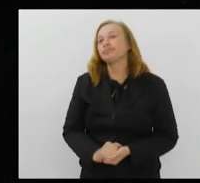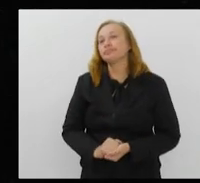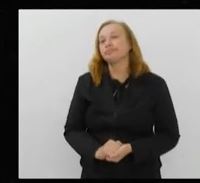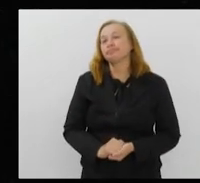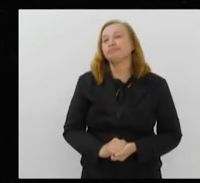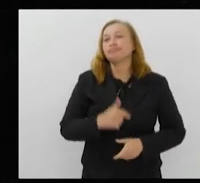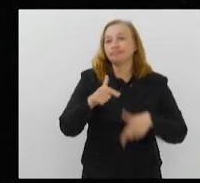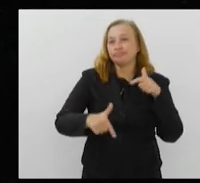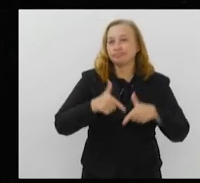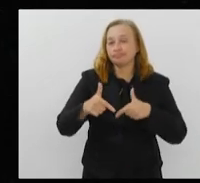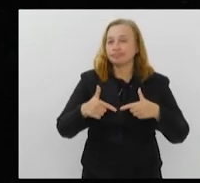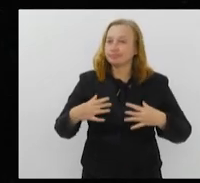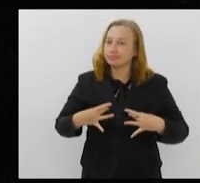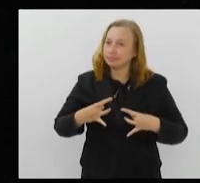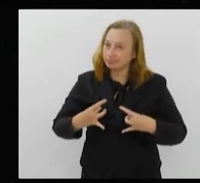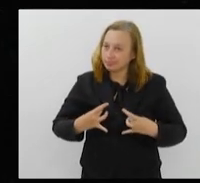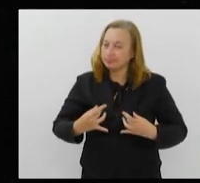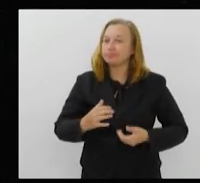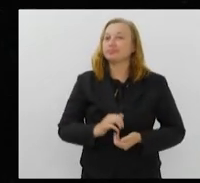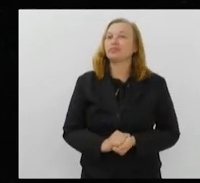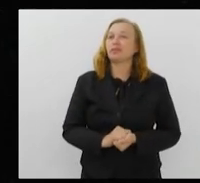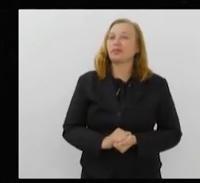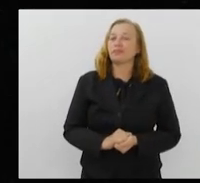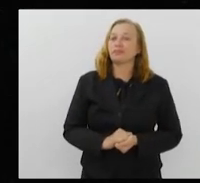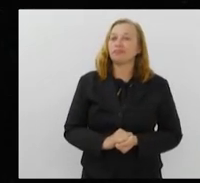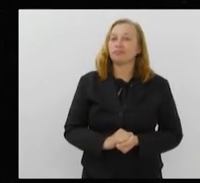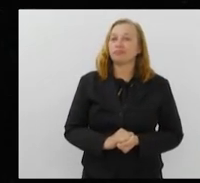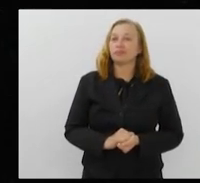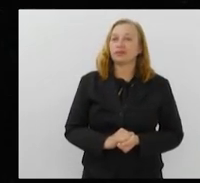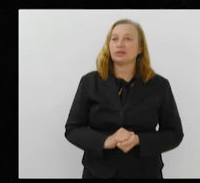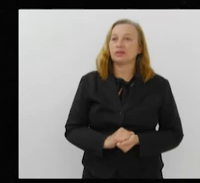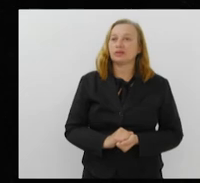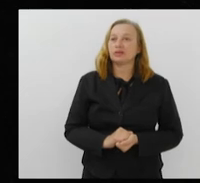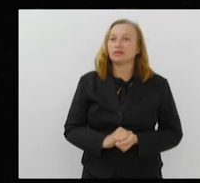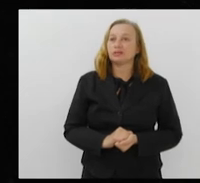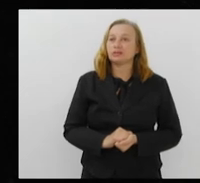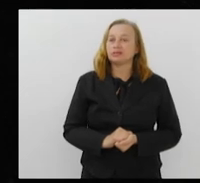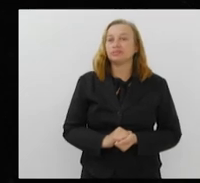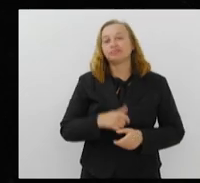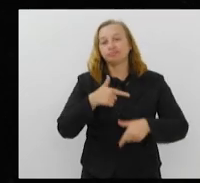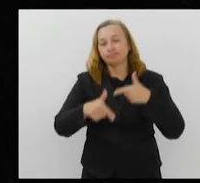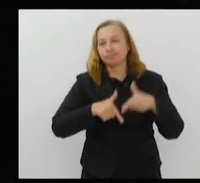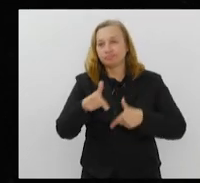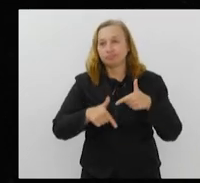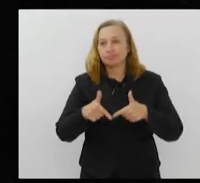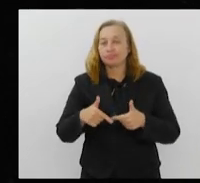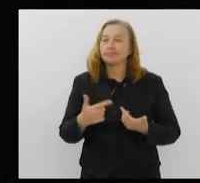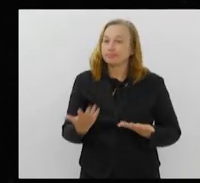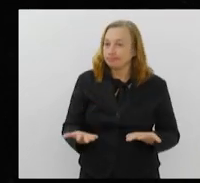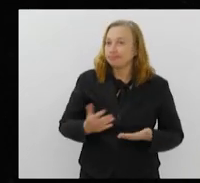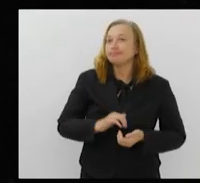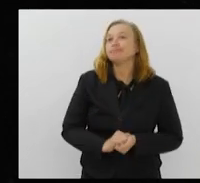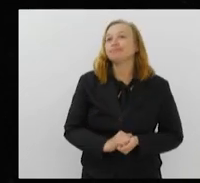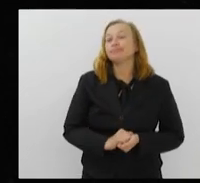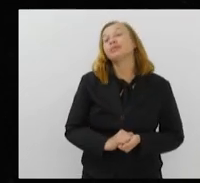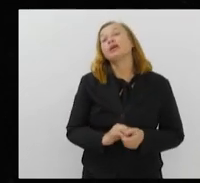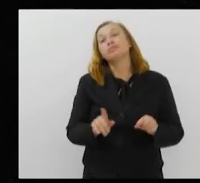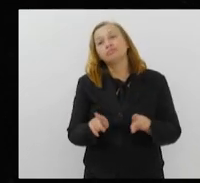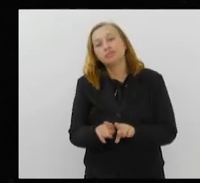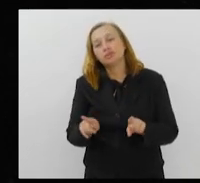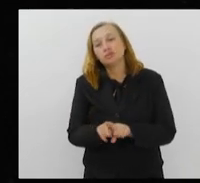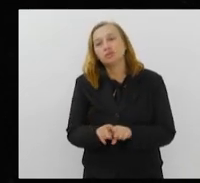nesse trabalho voluntário de fazer esse trabalho. Bem como também